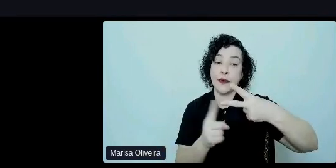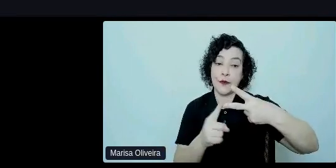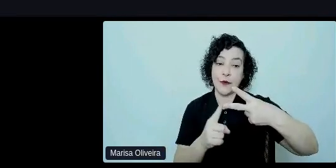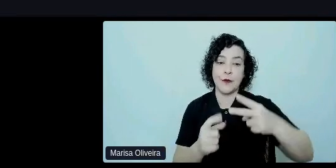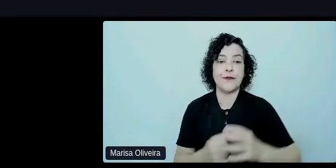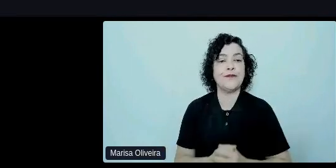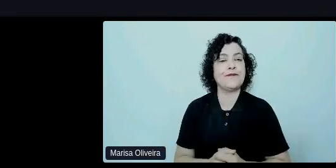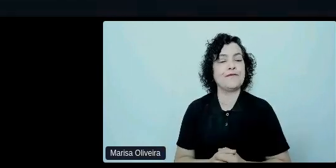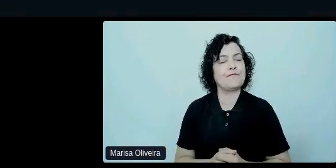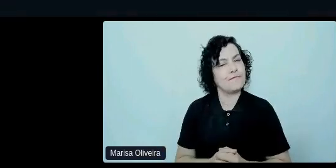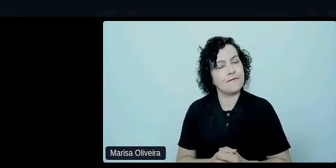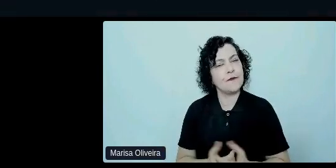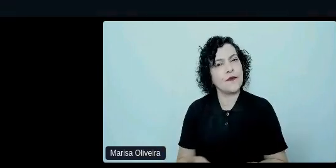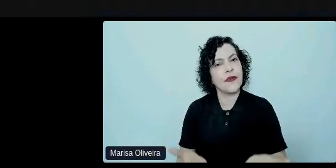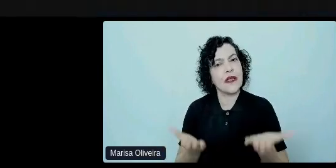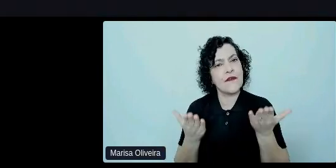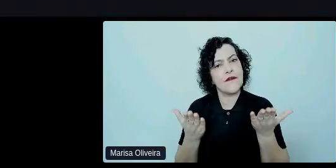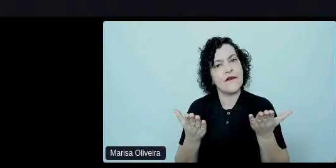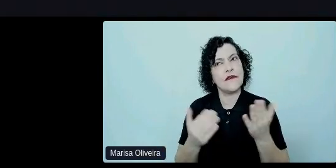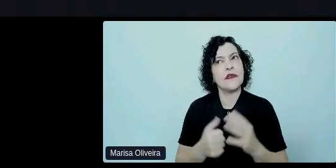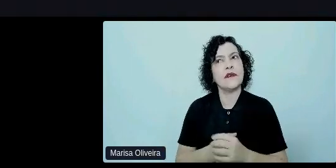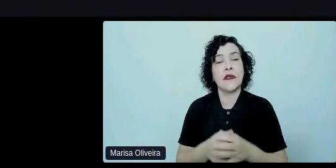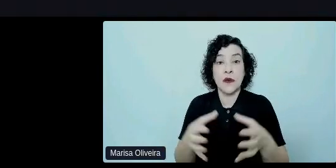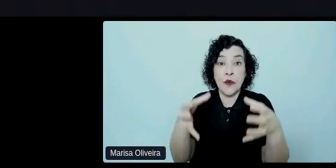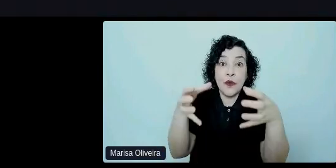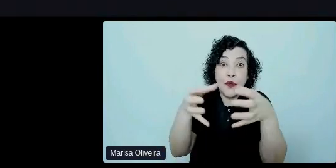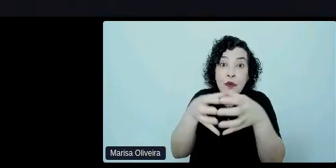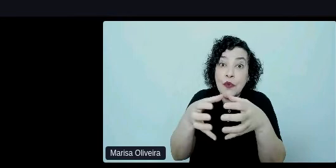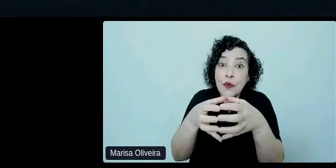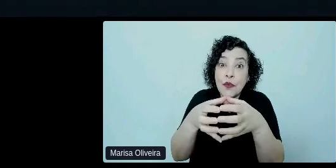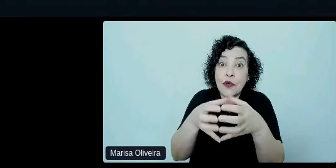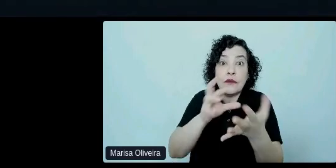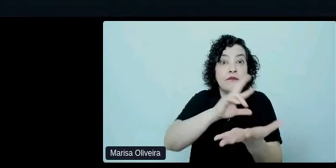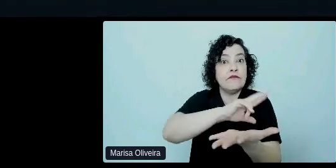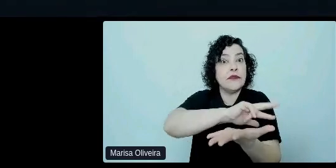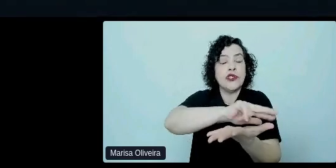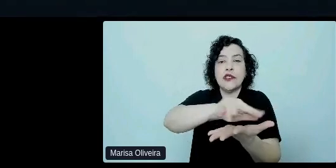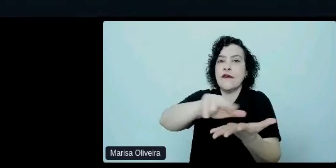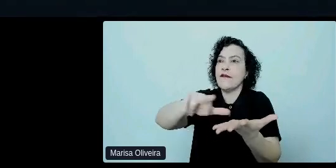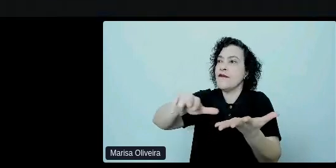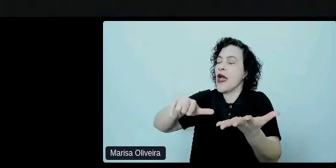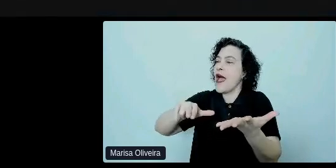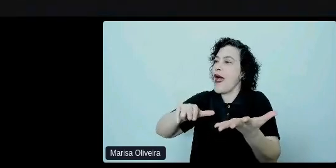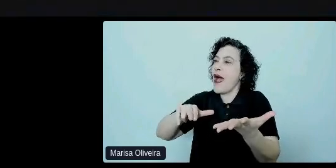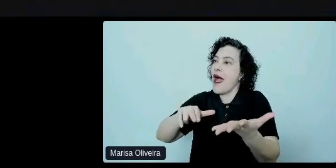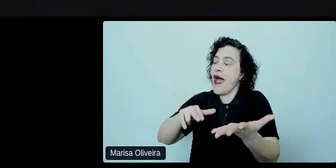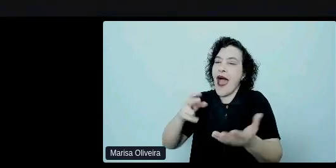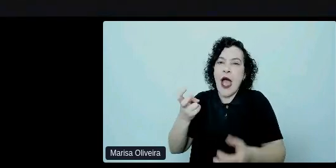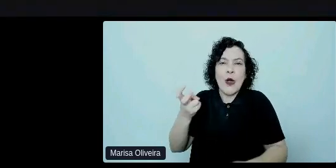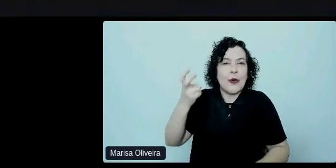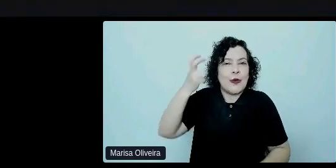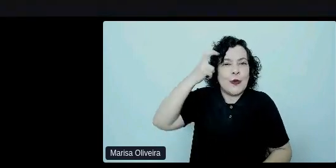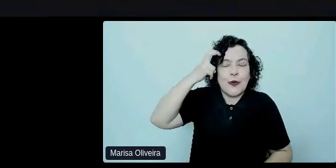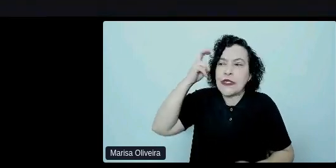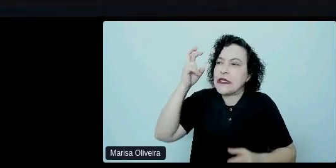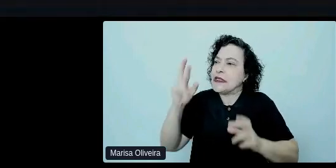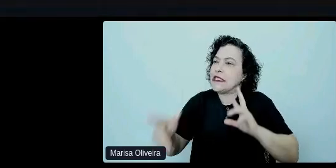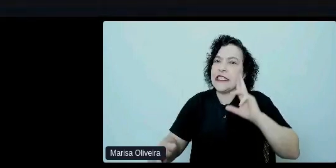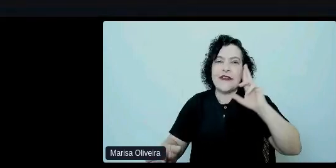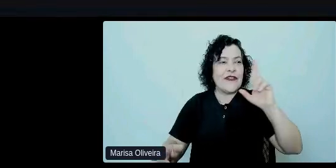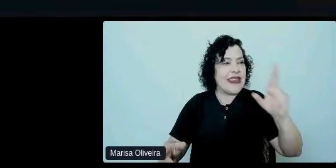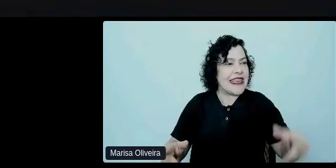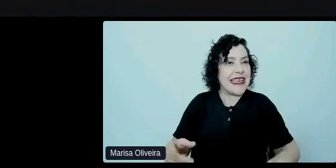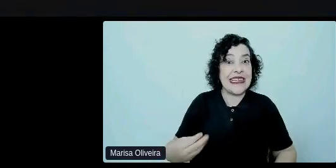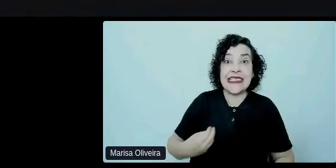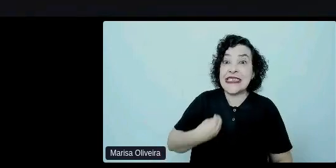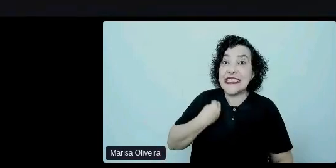quando você tem um time diverso, você tem inúmeras culturas, inúmeros contextos, então isso